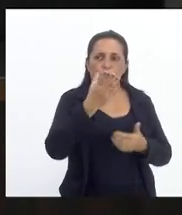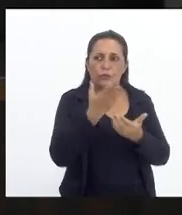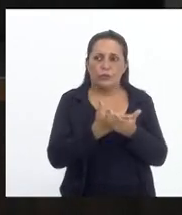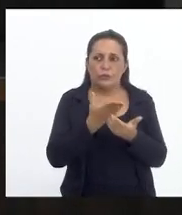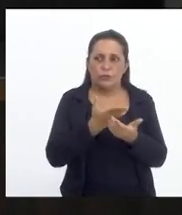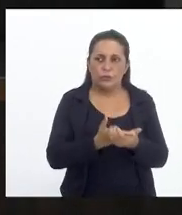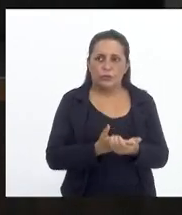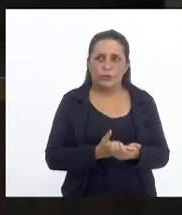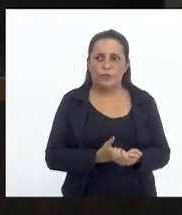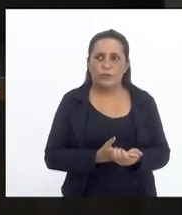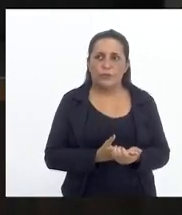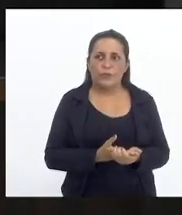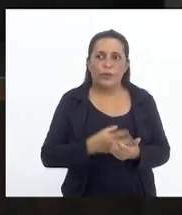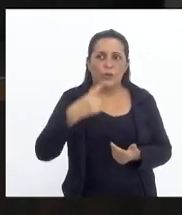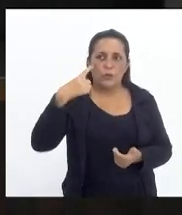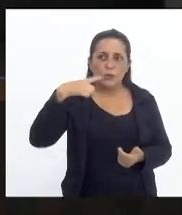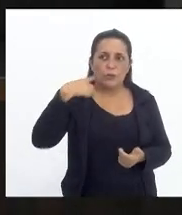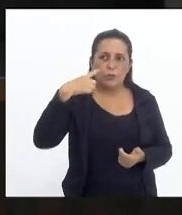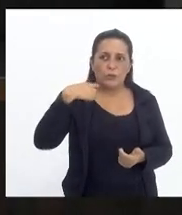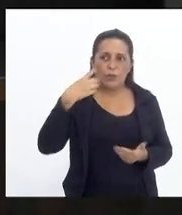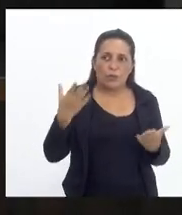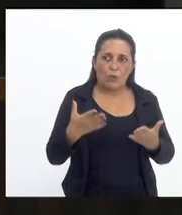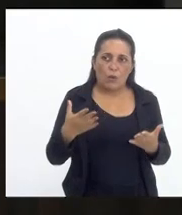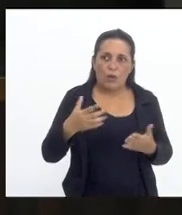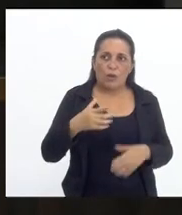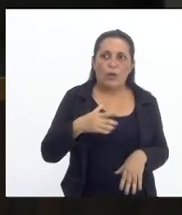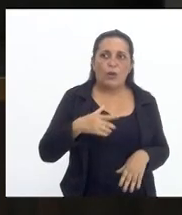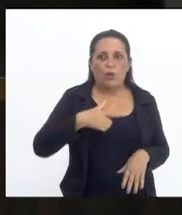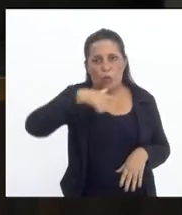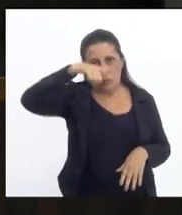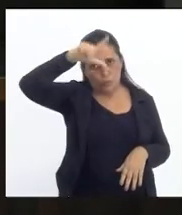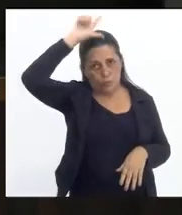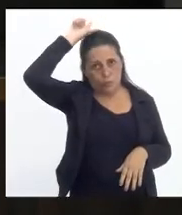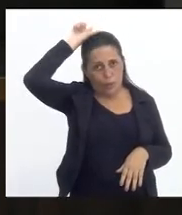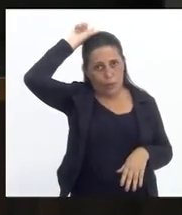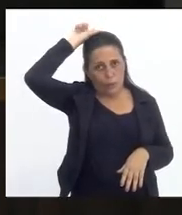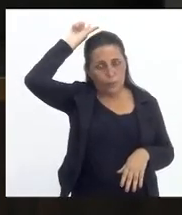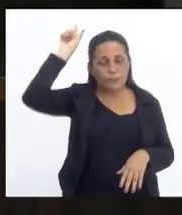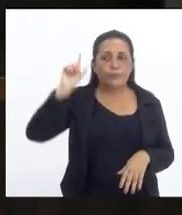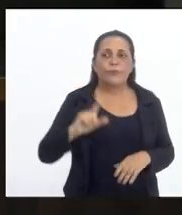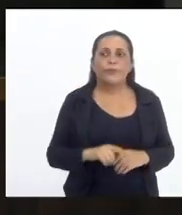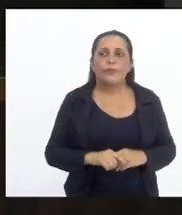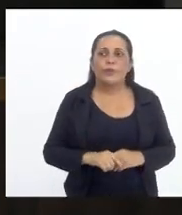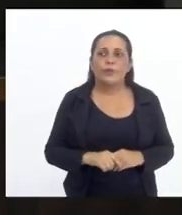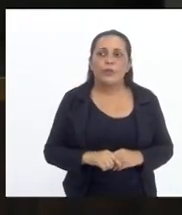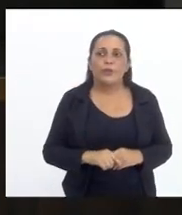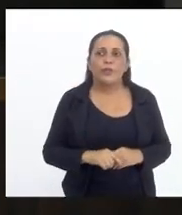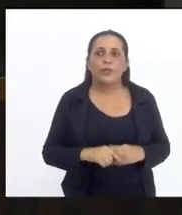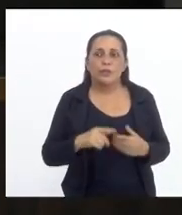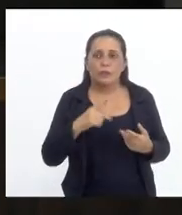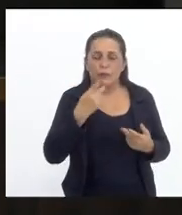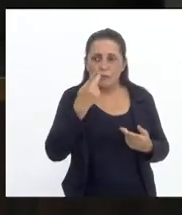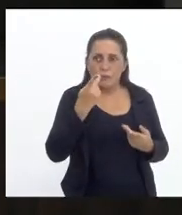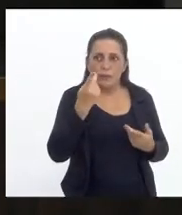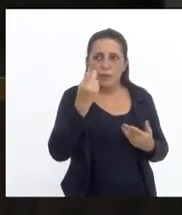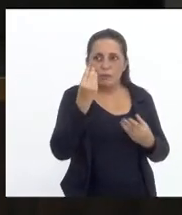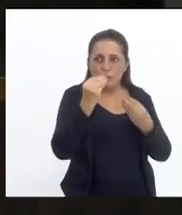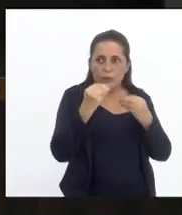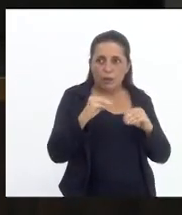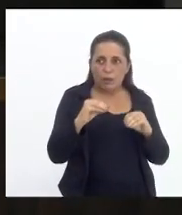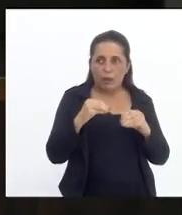é o deputado vou passar a palavra deputados Paulo que Preside a comissão de tributação para suas colocações logo